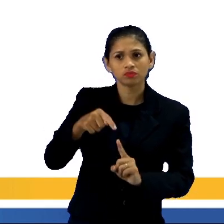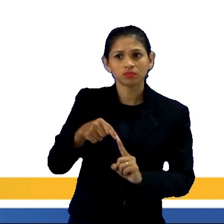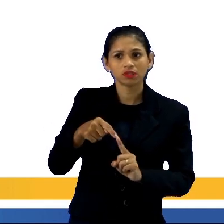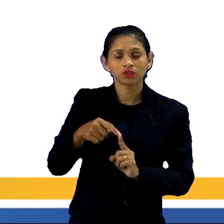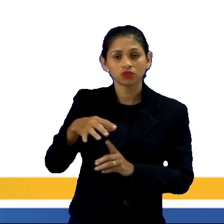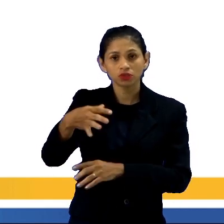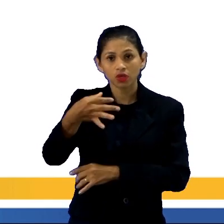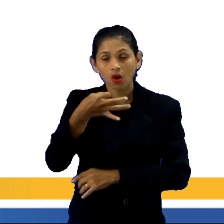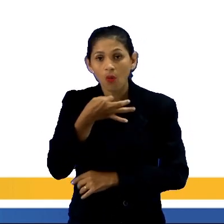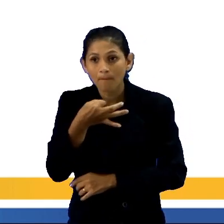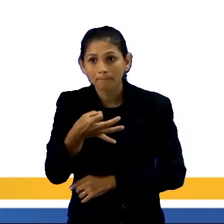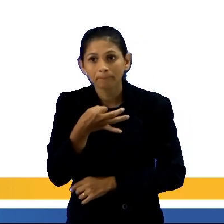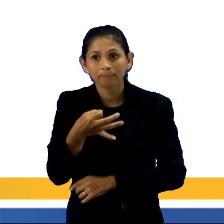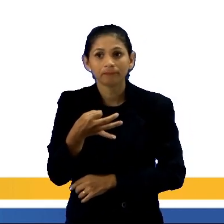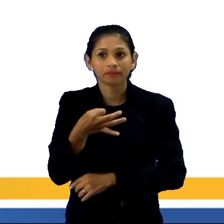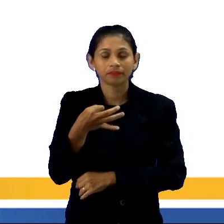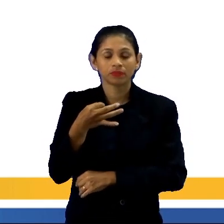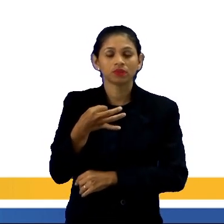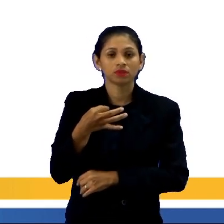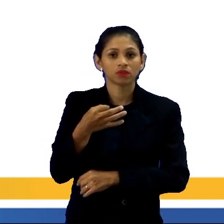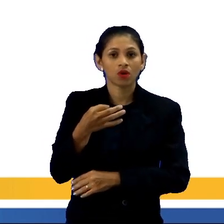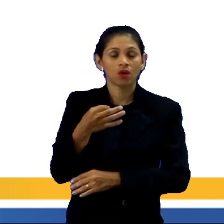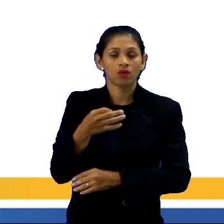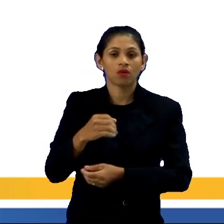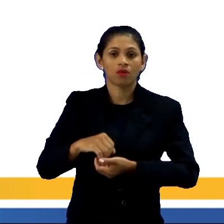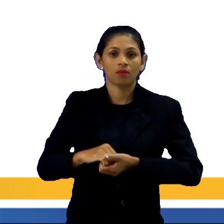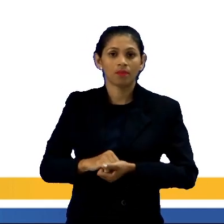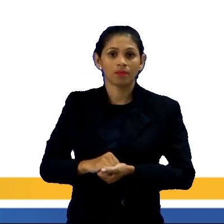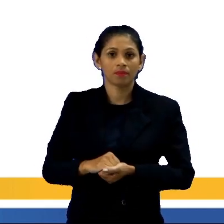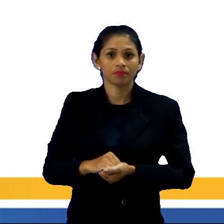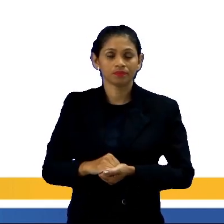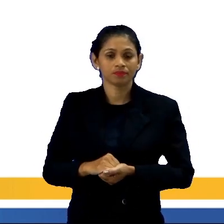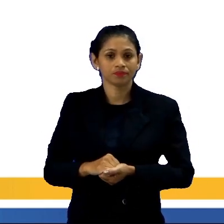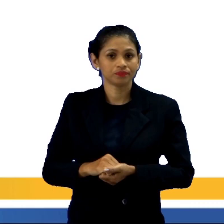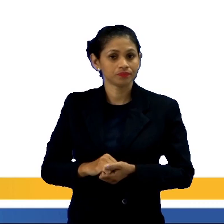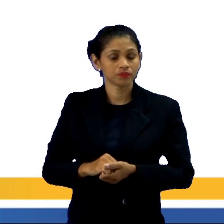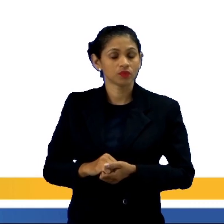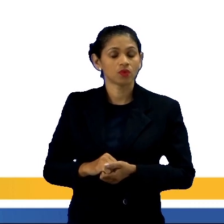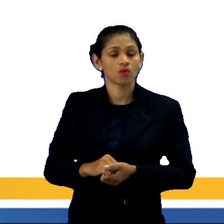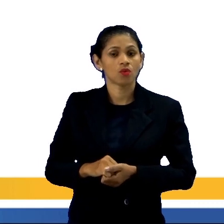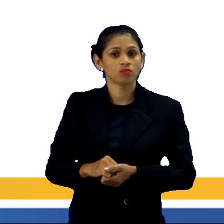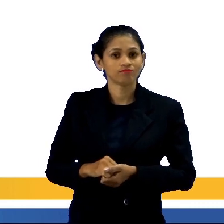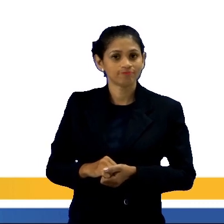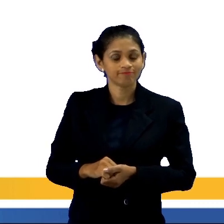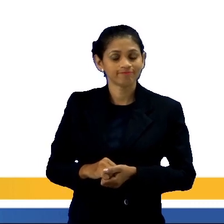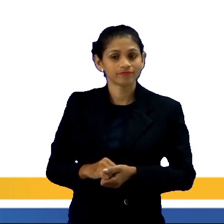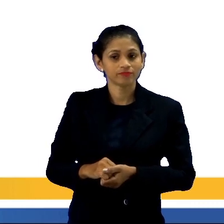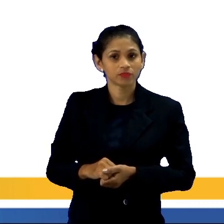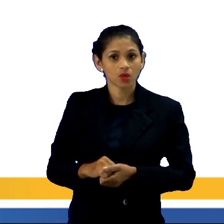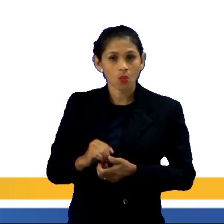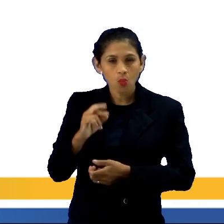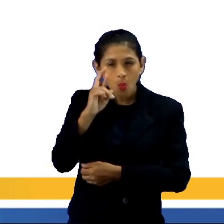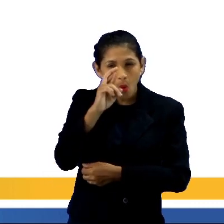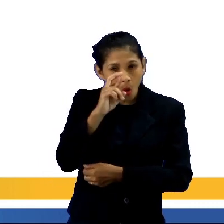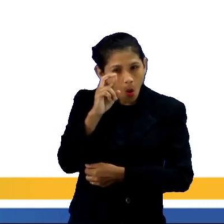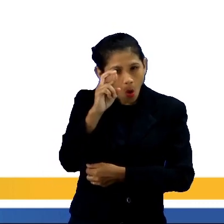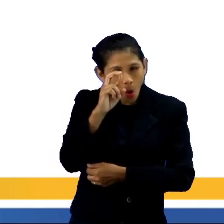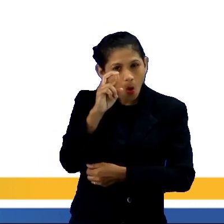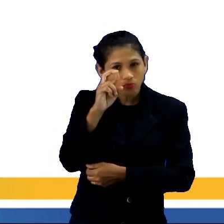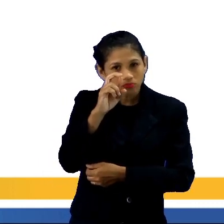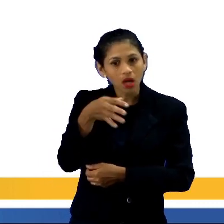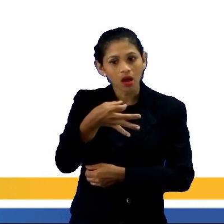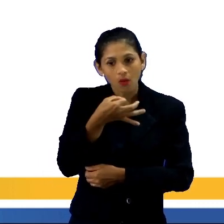também convencer o leitor da ideia defendida. Isso mesmo, gente, é o ponto de vista do jornalista, ele está defendendo,